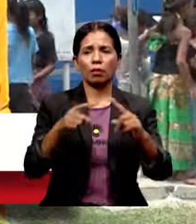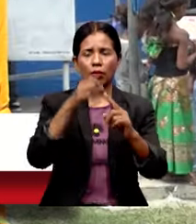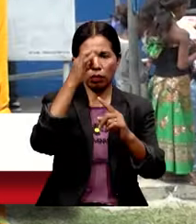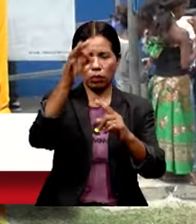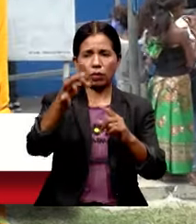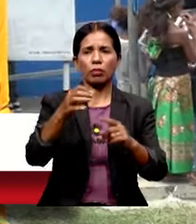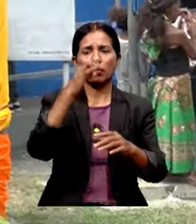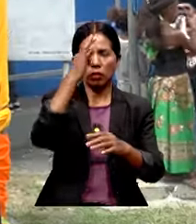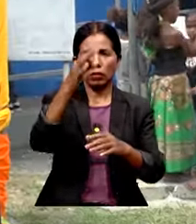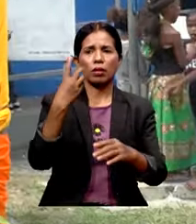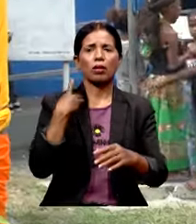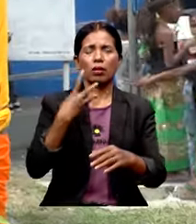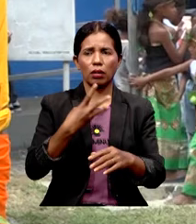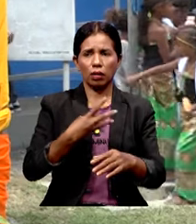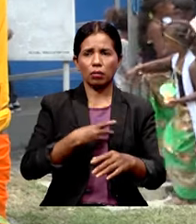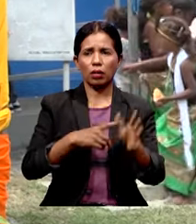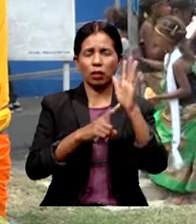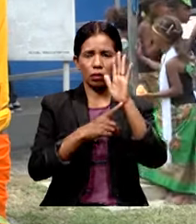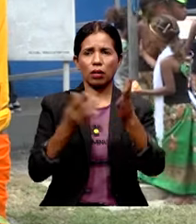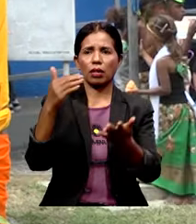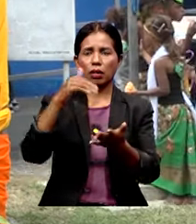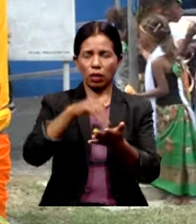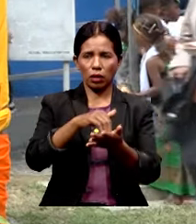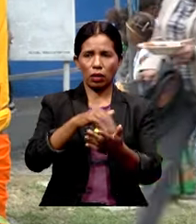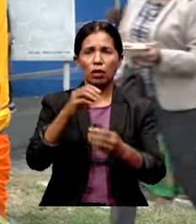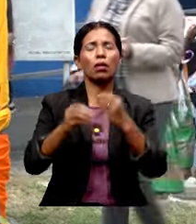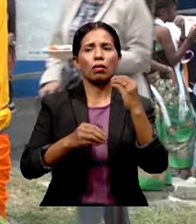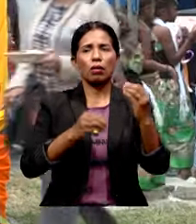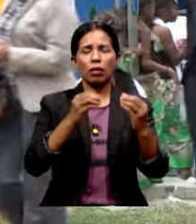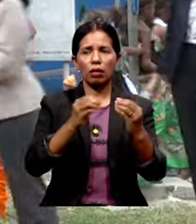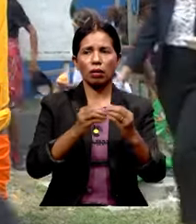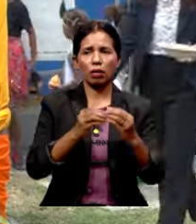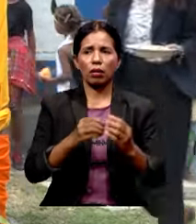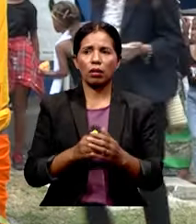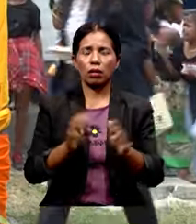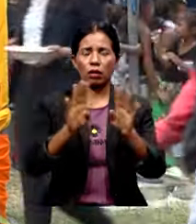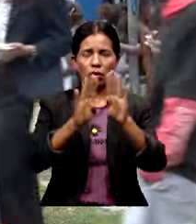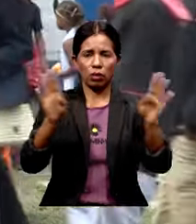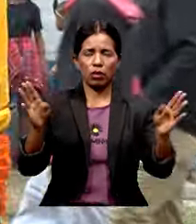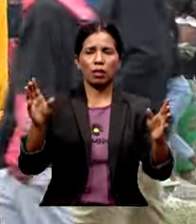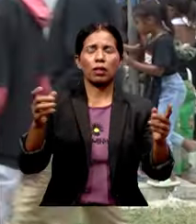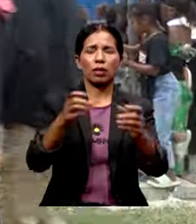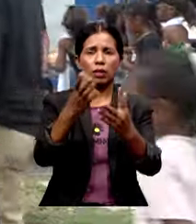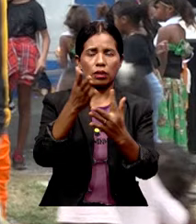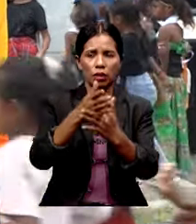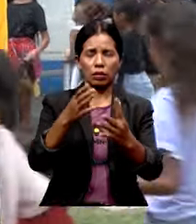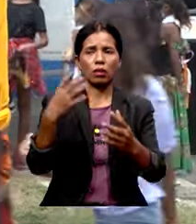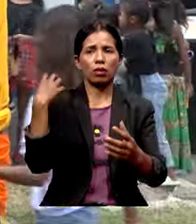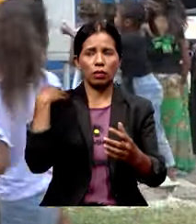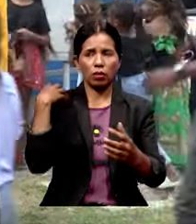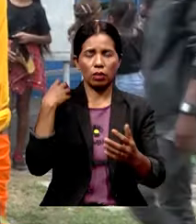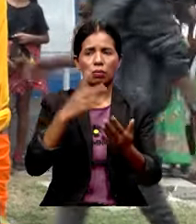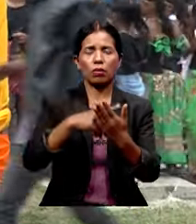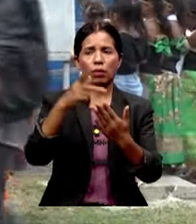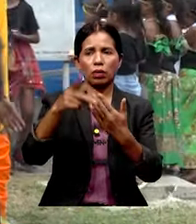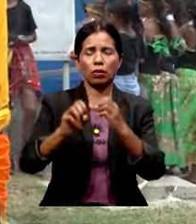futuro, teona amigos informatam filofali, ba diangkata katu, loketan centro o edifício programa na